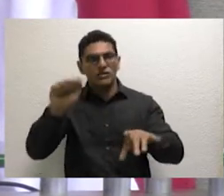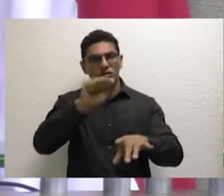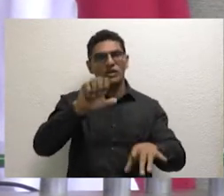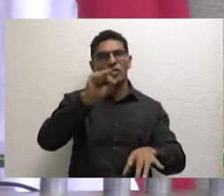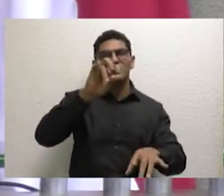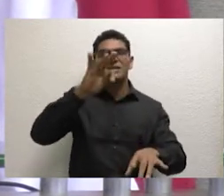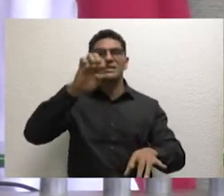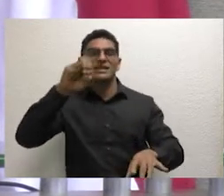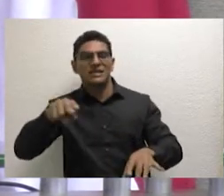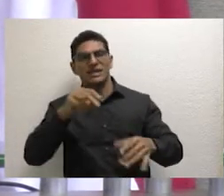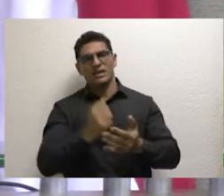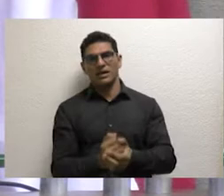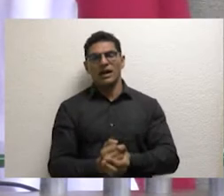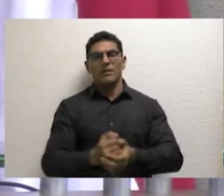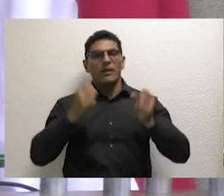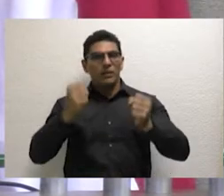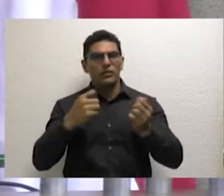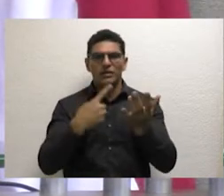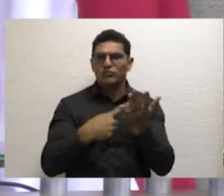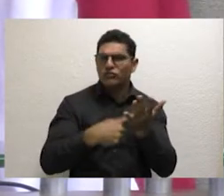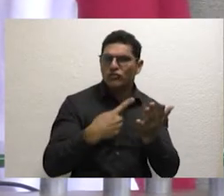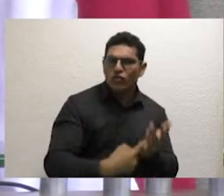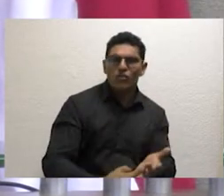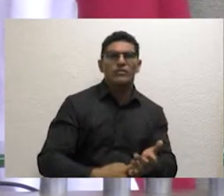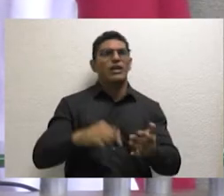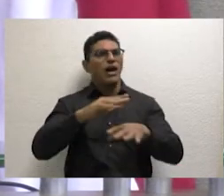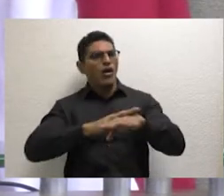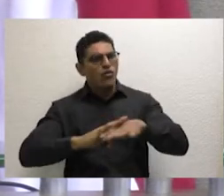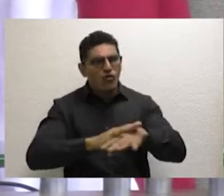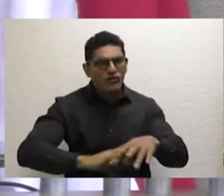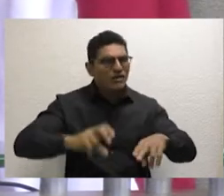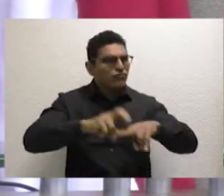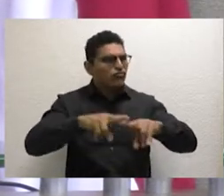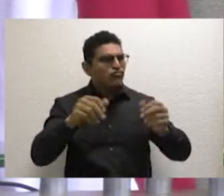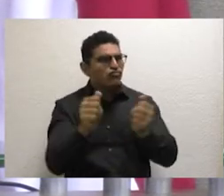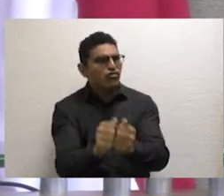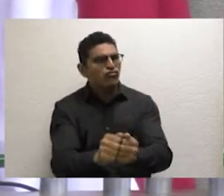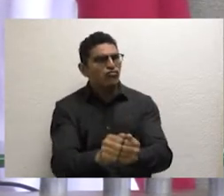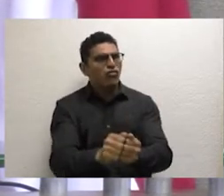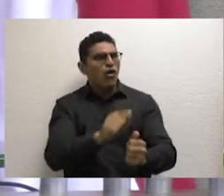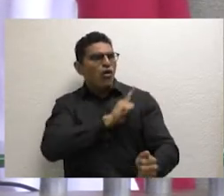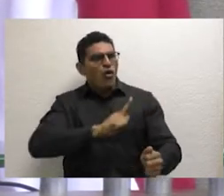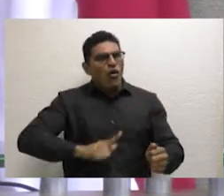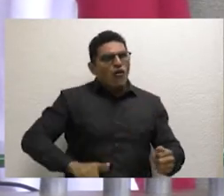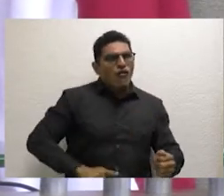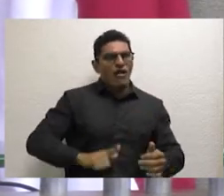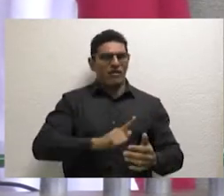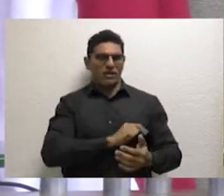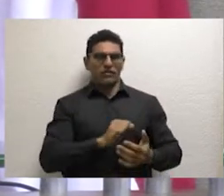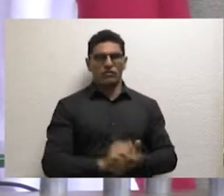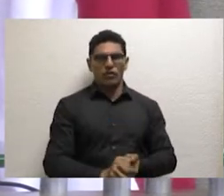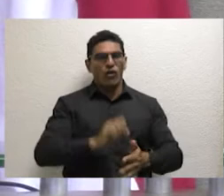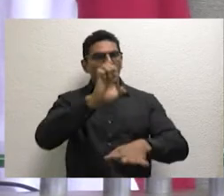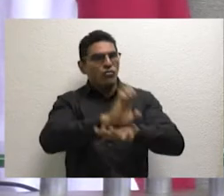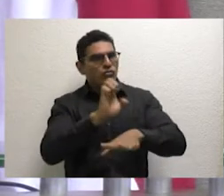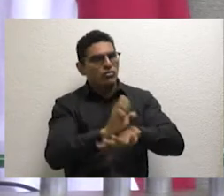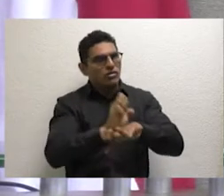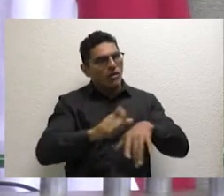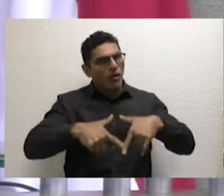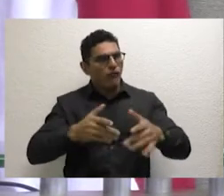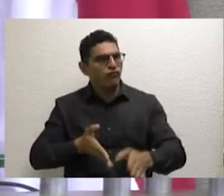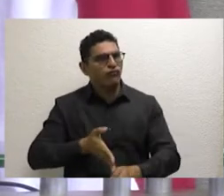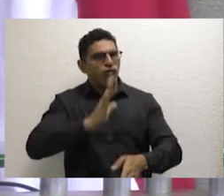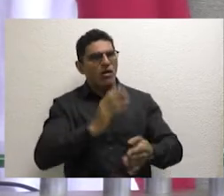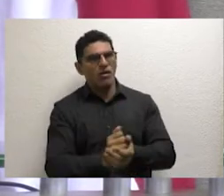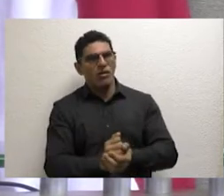comissão paritária de negociação para sentarmos juntos com o governador do estado e decidirmos o avanço e as conquistas da nossa